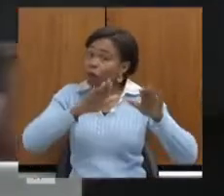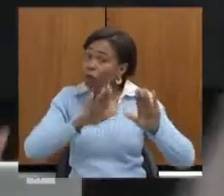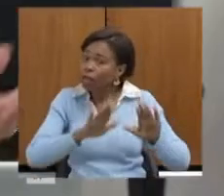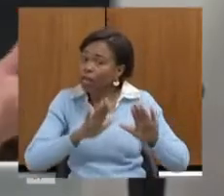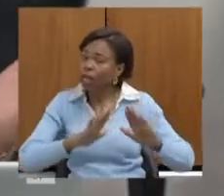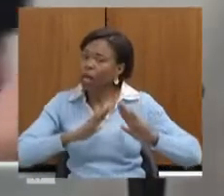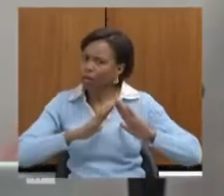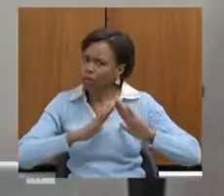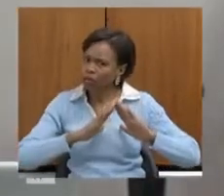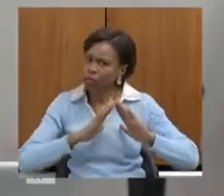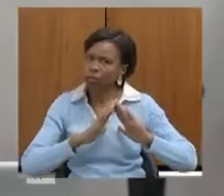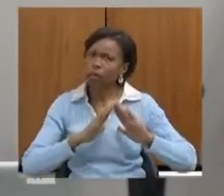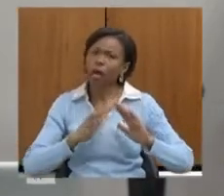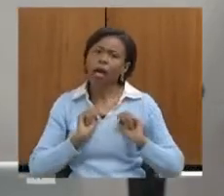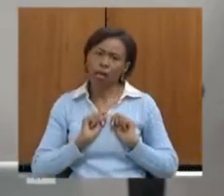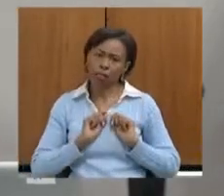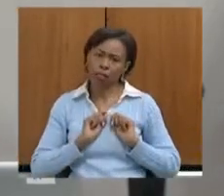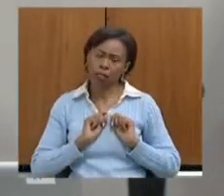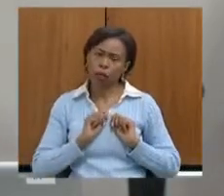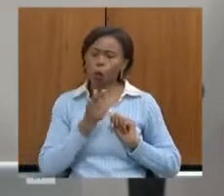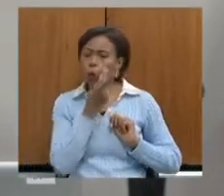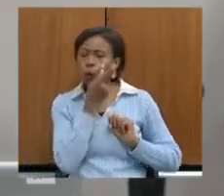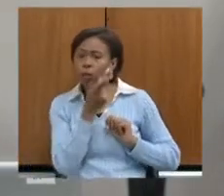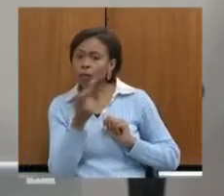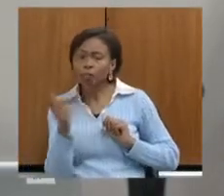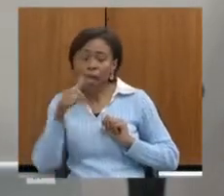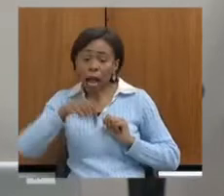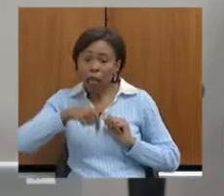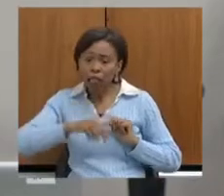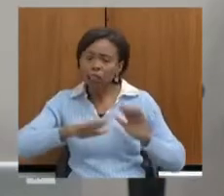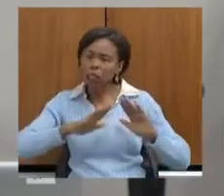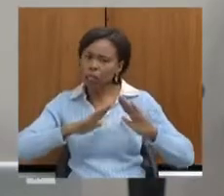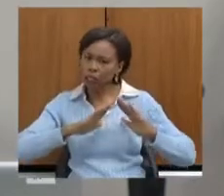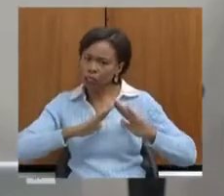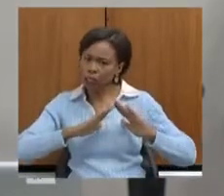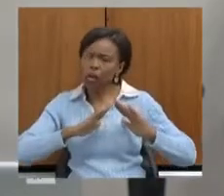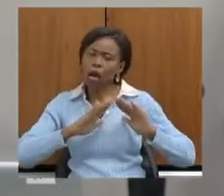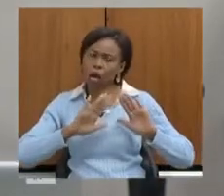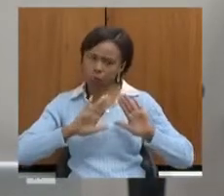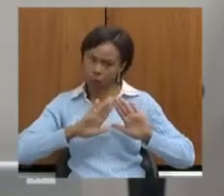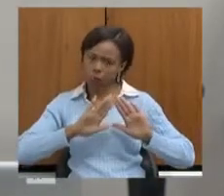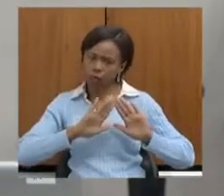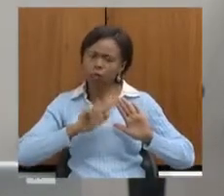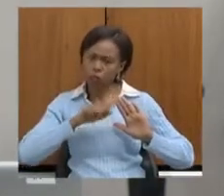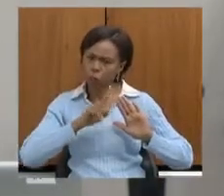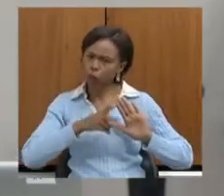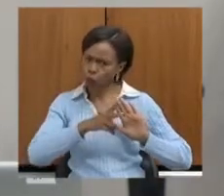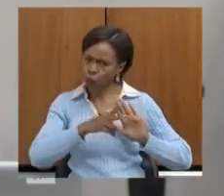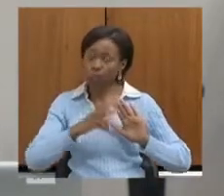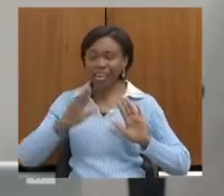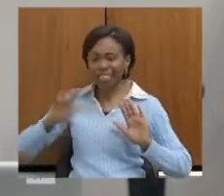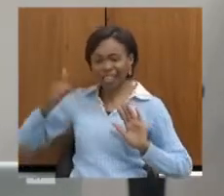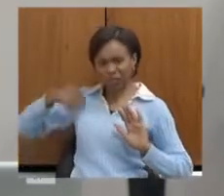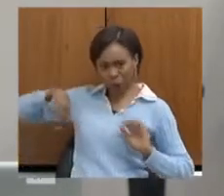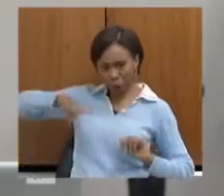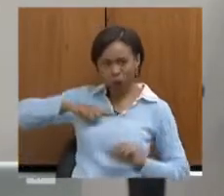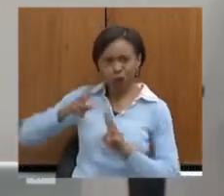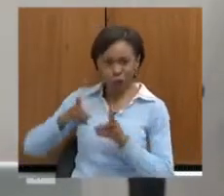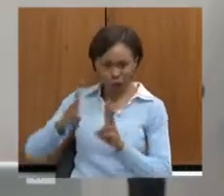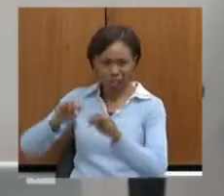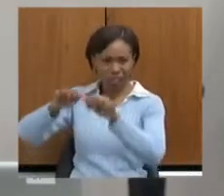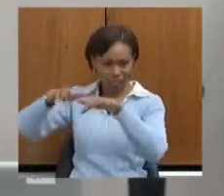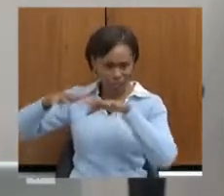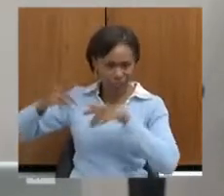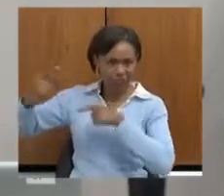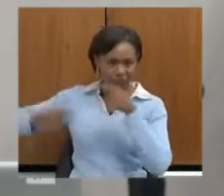ponte mais vocês ainda vão visitar as dependências aqui da da Assembleia a gente vai seguir fazendo o debate aqui tá bem nós